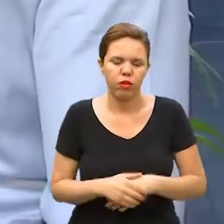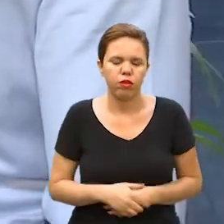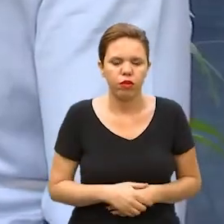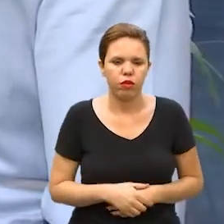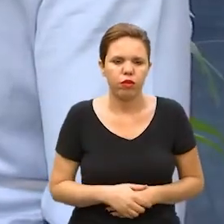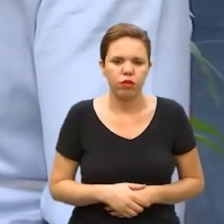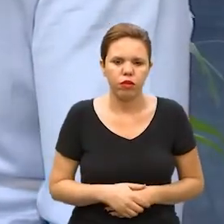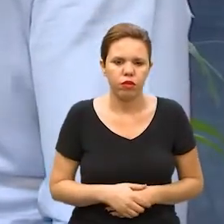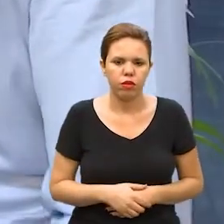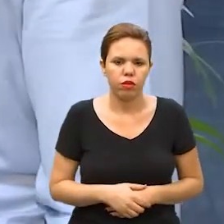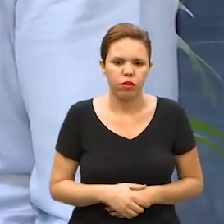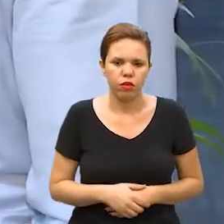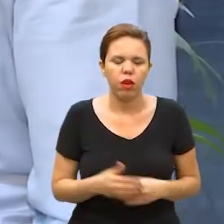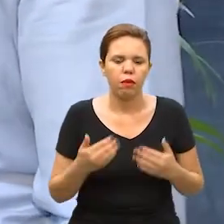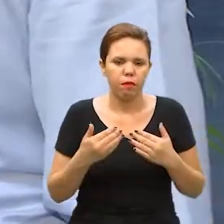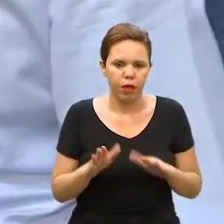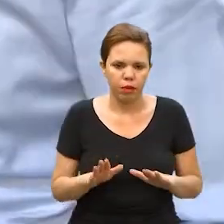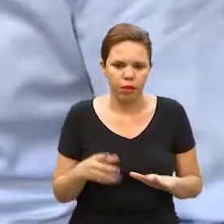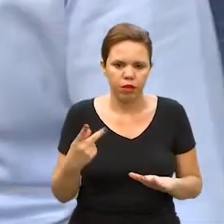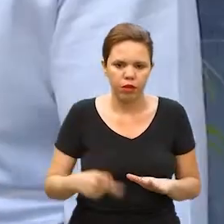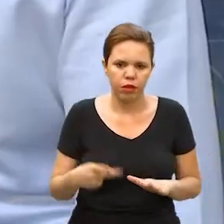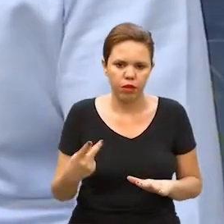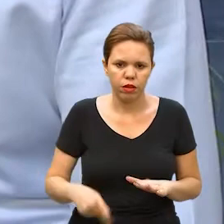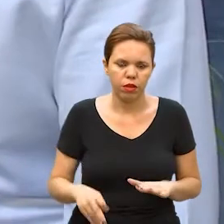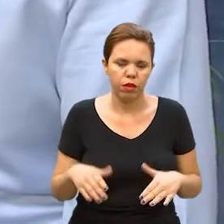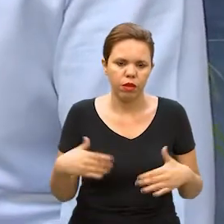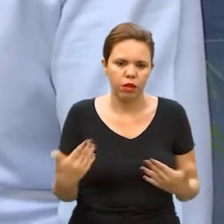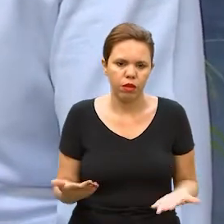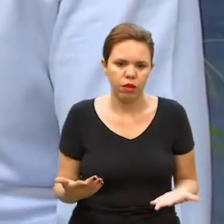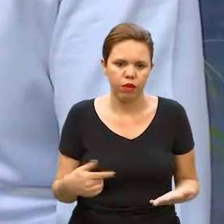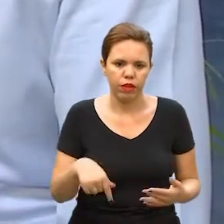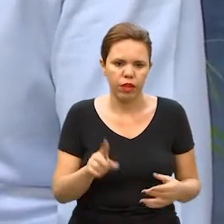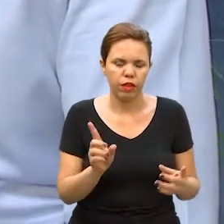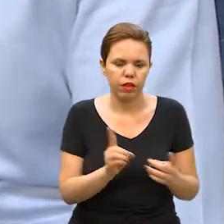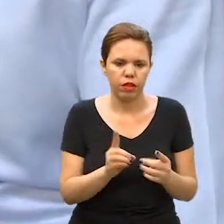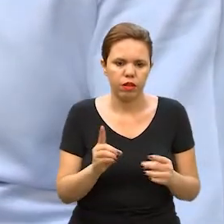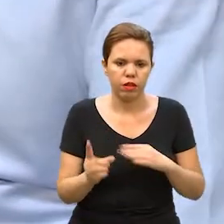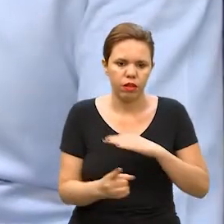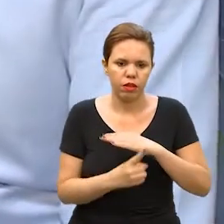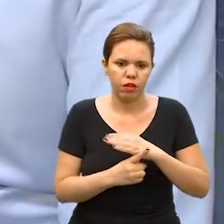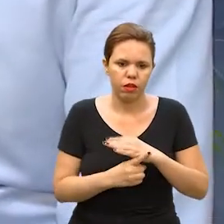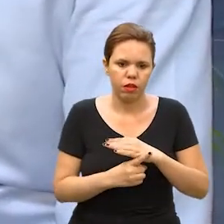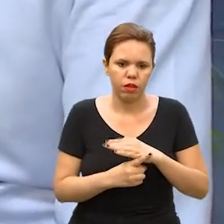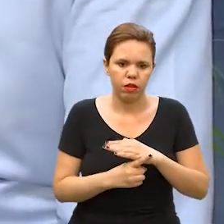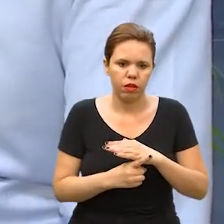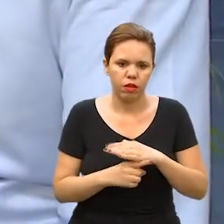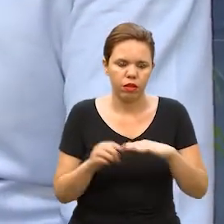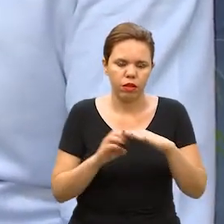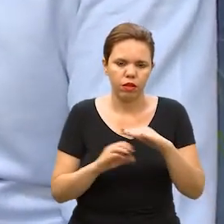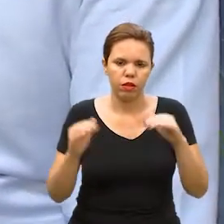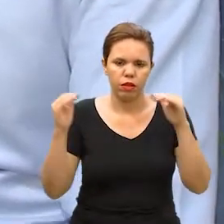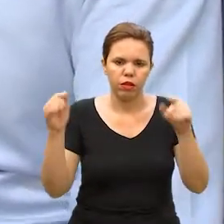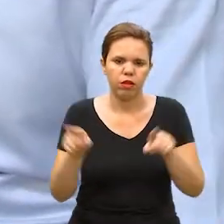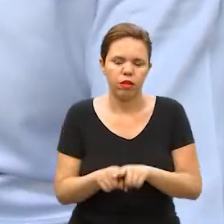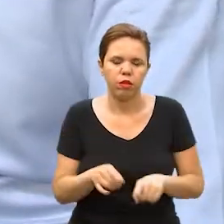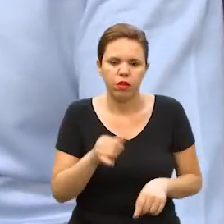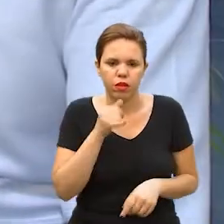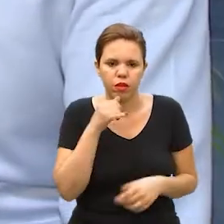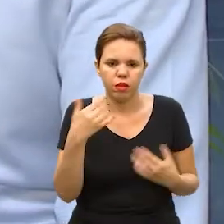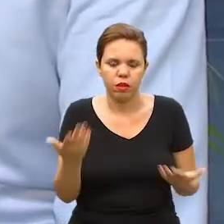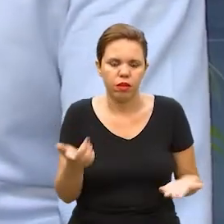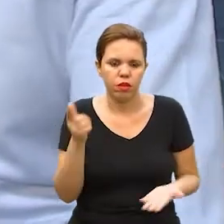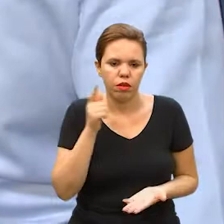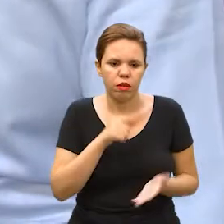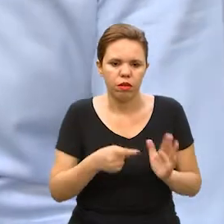ferramental que permite ela, quando ela vai atender um cliente, uma grande corporação, por exemplo, ela consegue